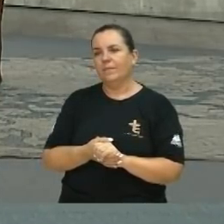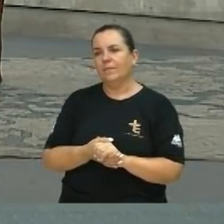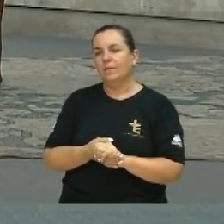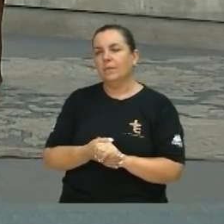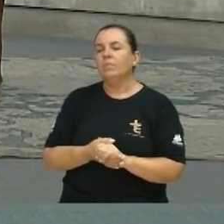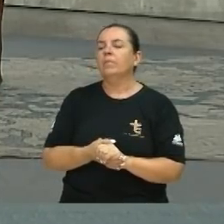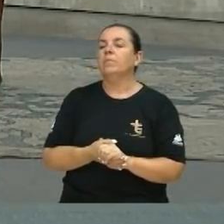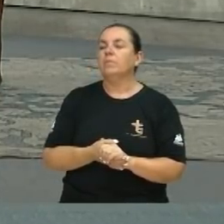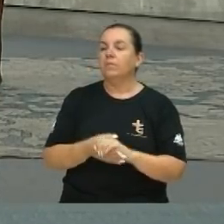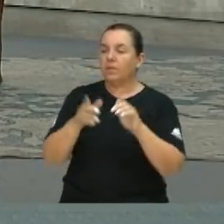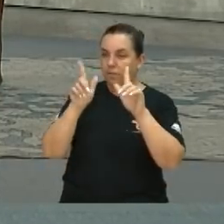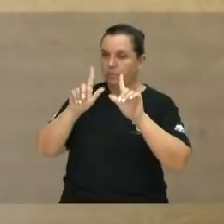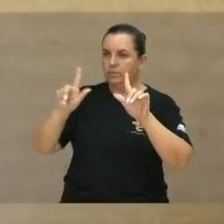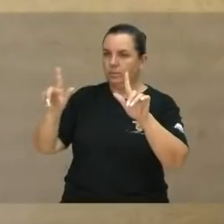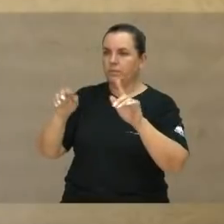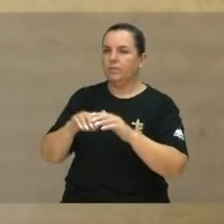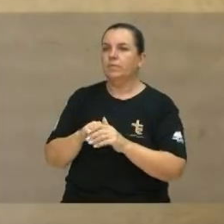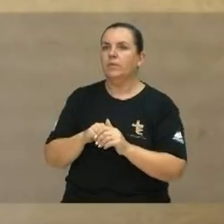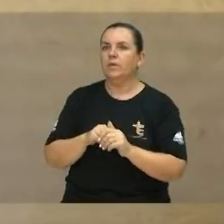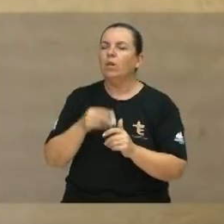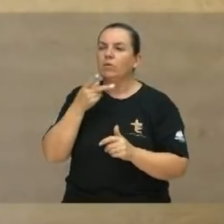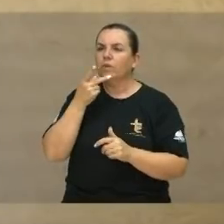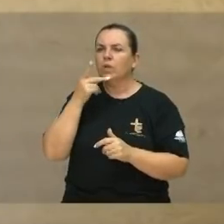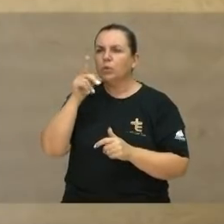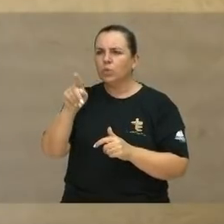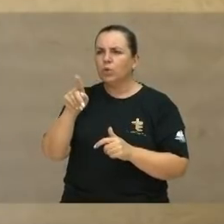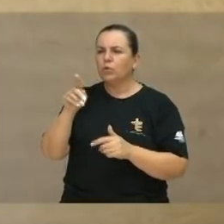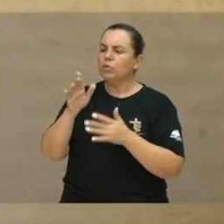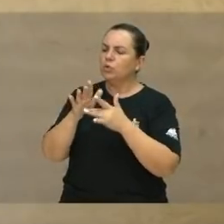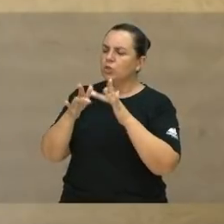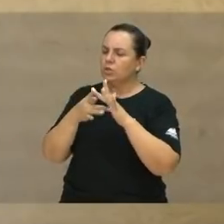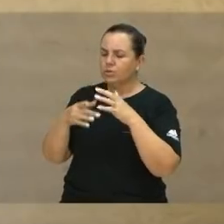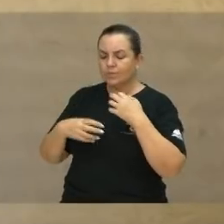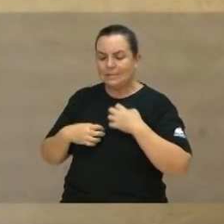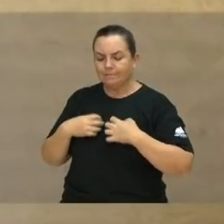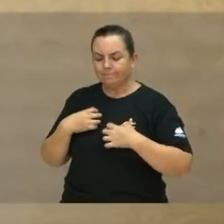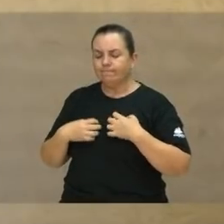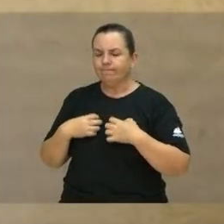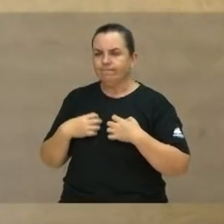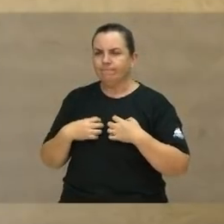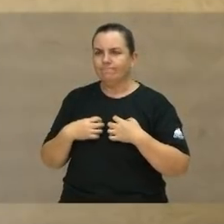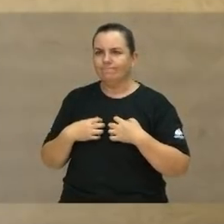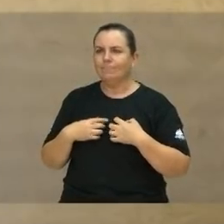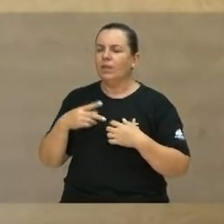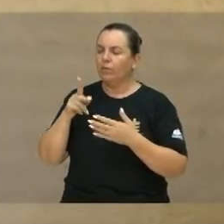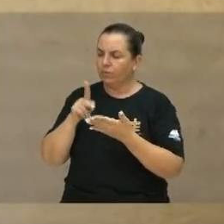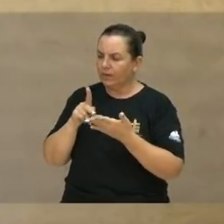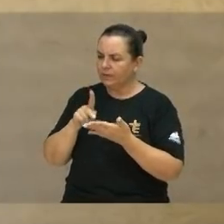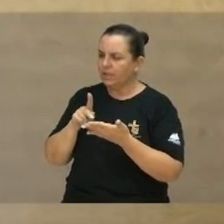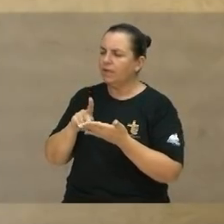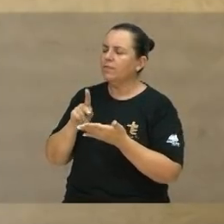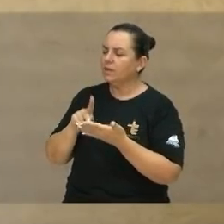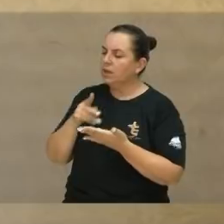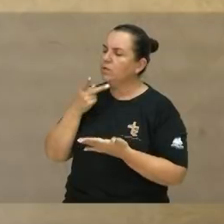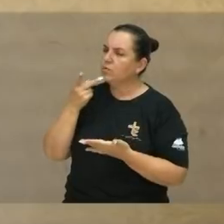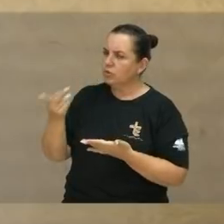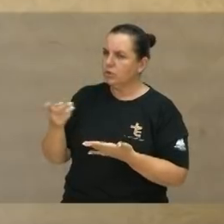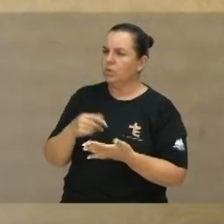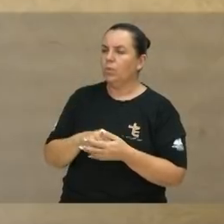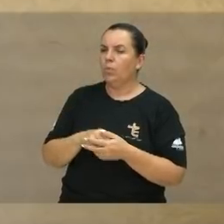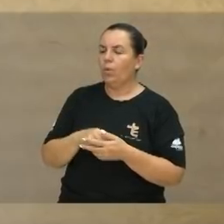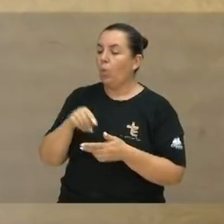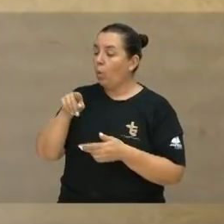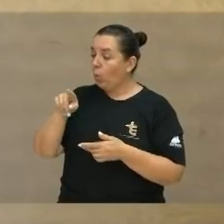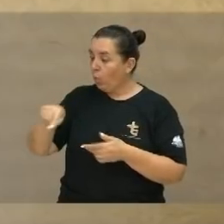tendo dito isso jesus perturbou sem seu espírito e declarou em verdade em verdade vos digo